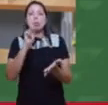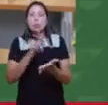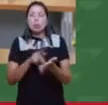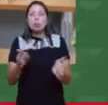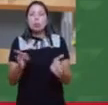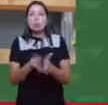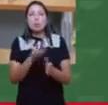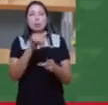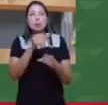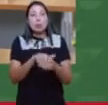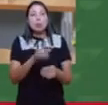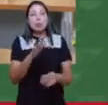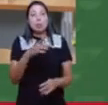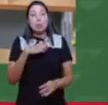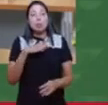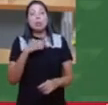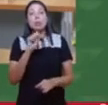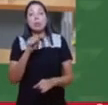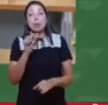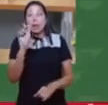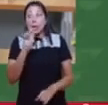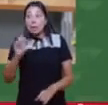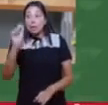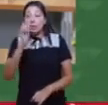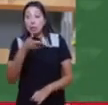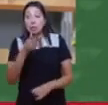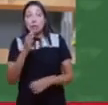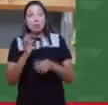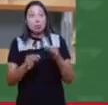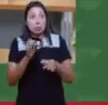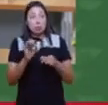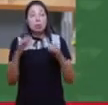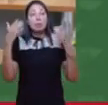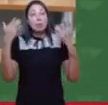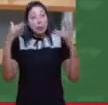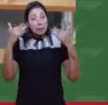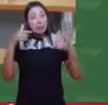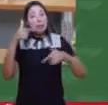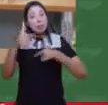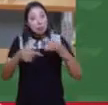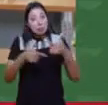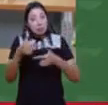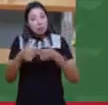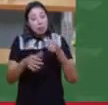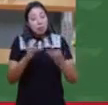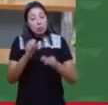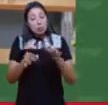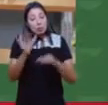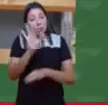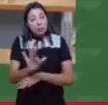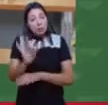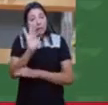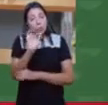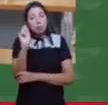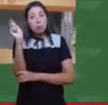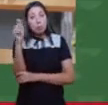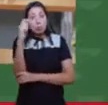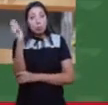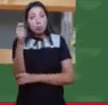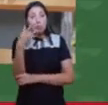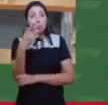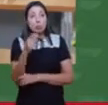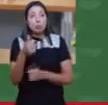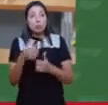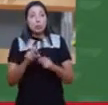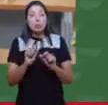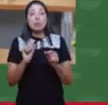eleitoral. Então já tem ações correndo na justiça. Eu quero parabenizar os trabalhadores do Judiciário Federal do Rio Grande do Sul por